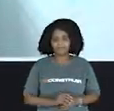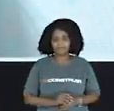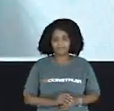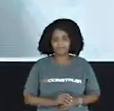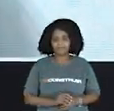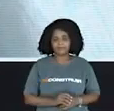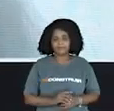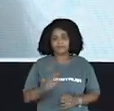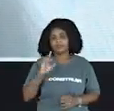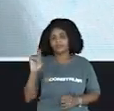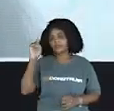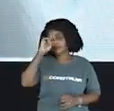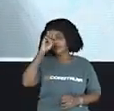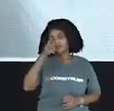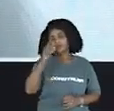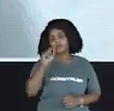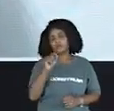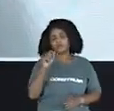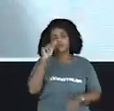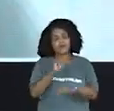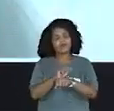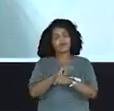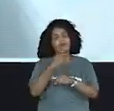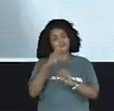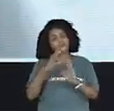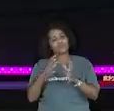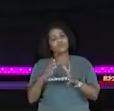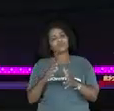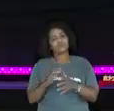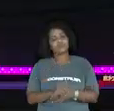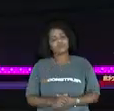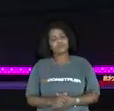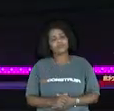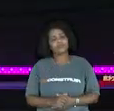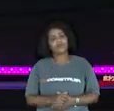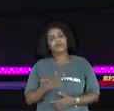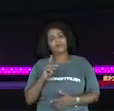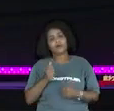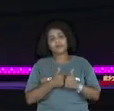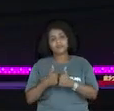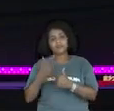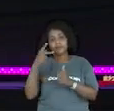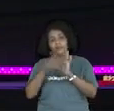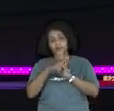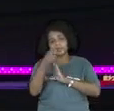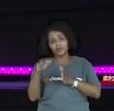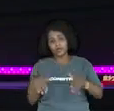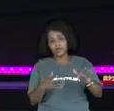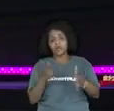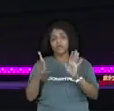vídeo da Ordem do senhor é para de fazer do seu jeito é hora de seguir seus caminhos